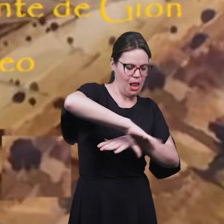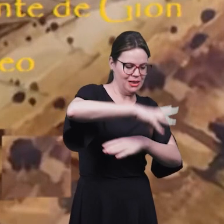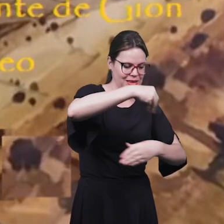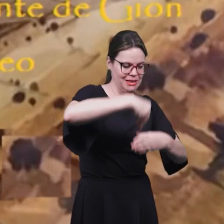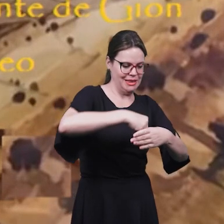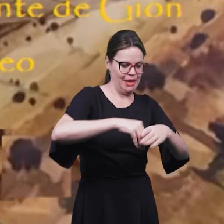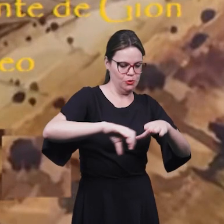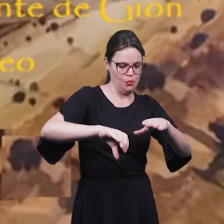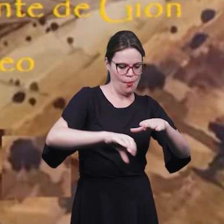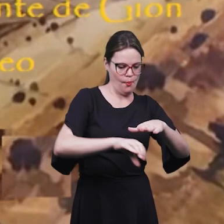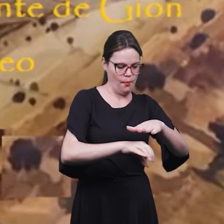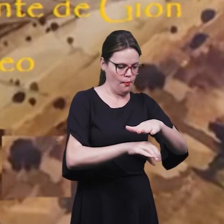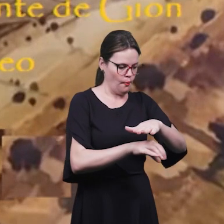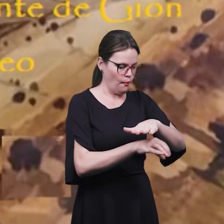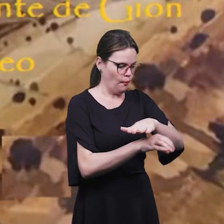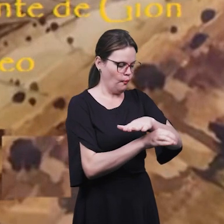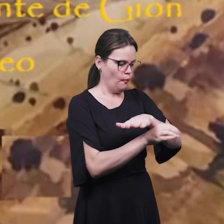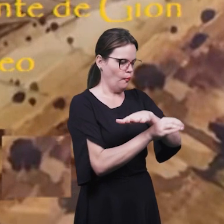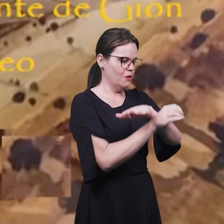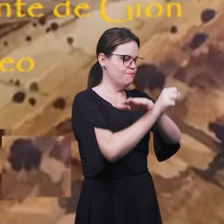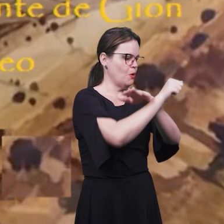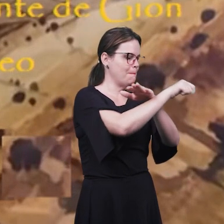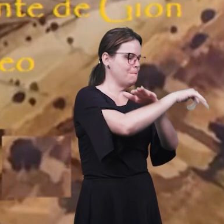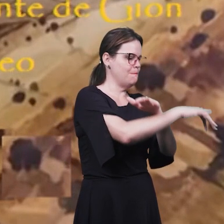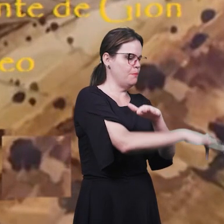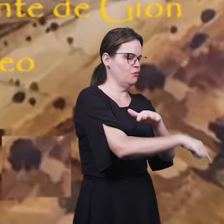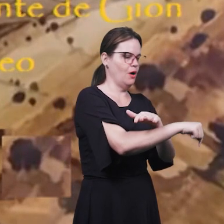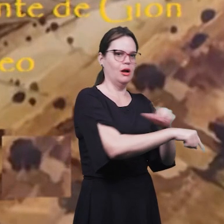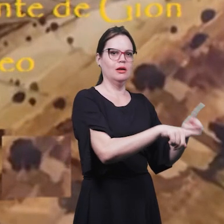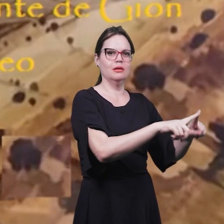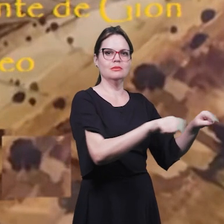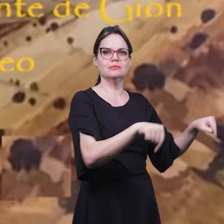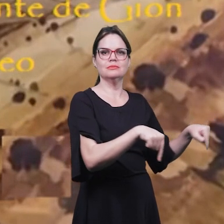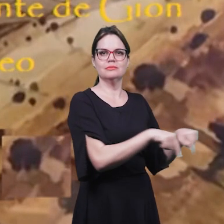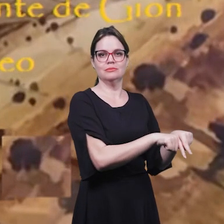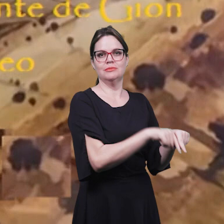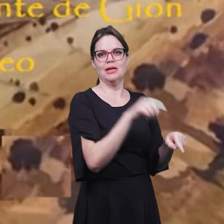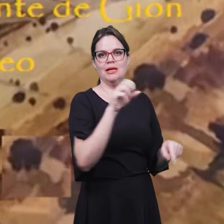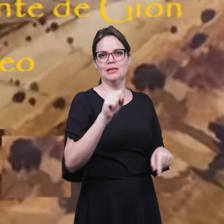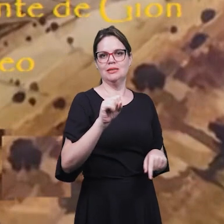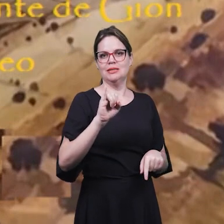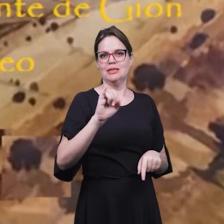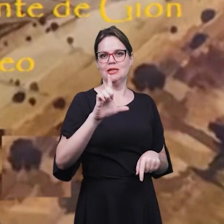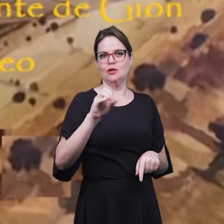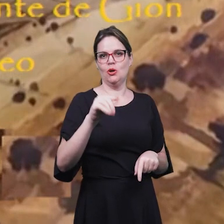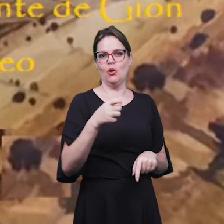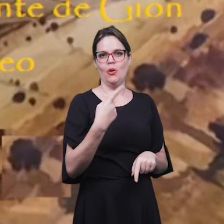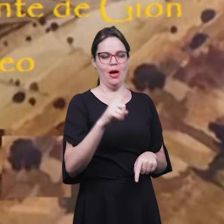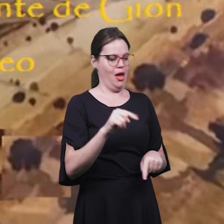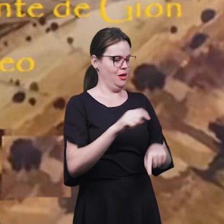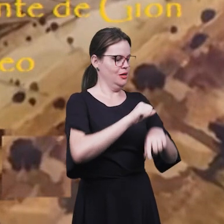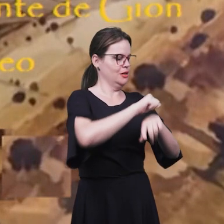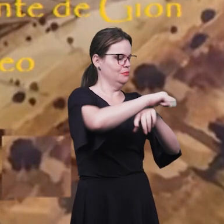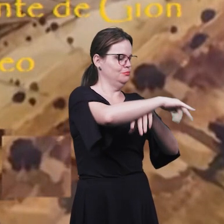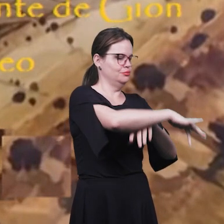533 metros, esse aqueduto. E olha só,